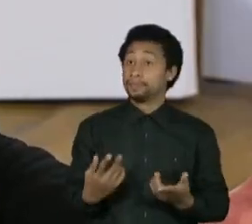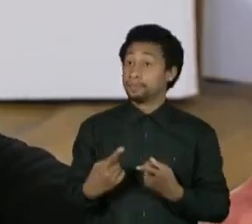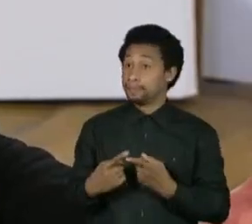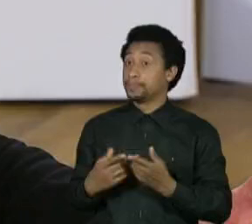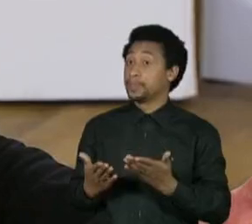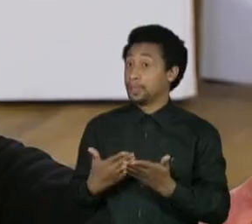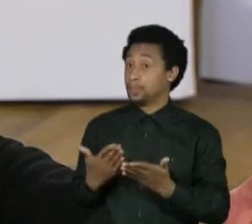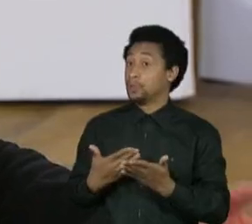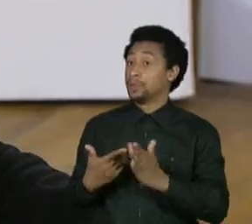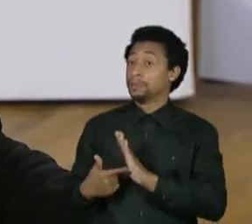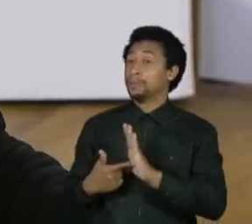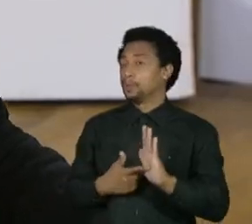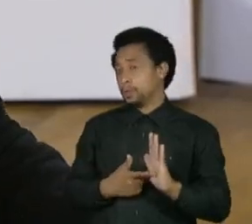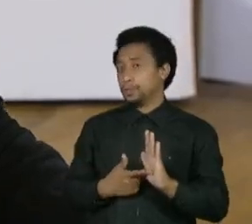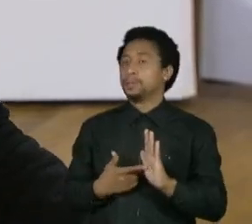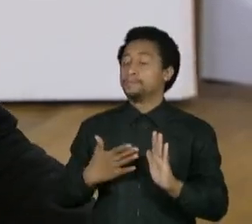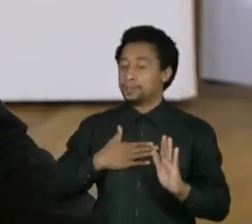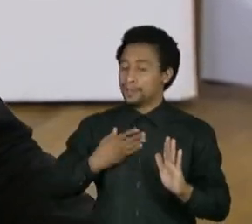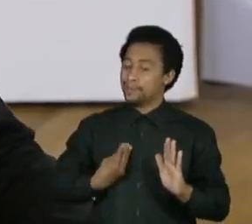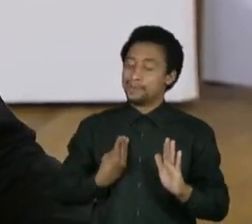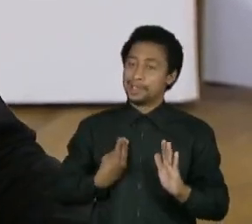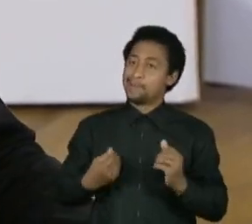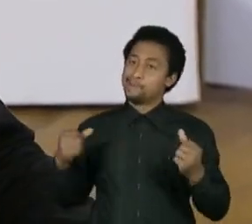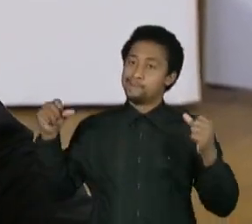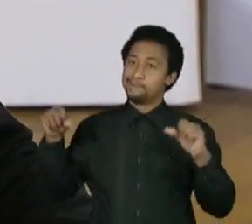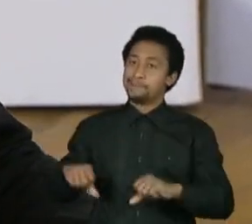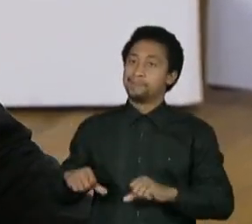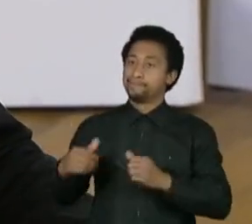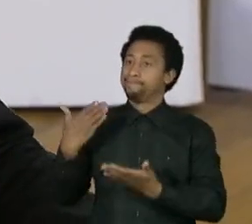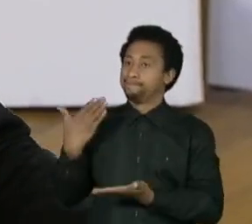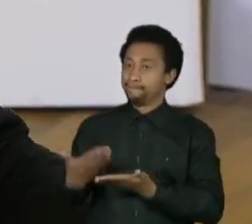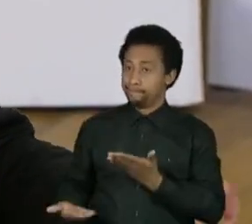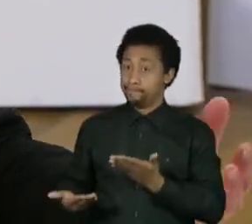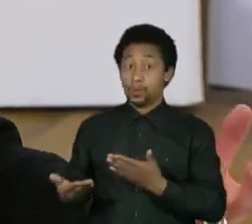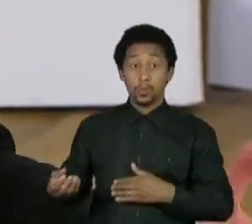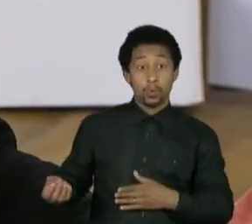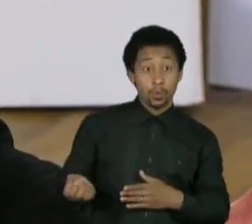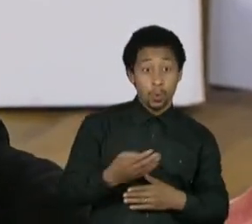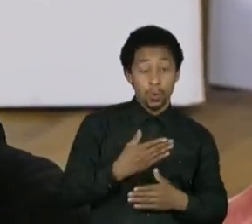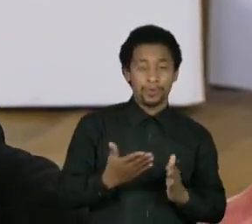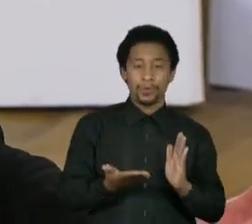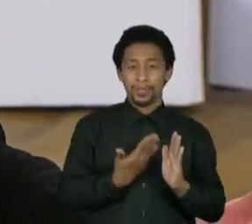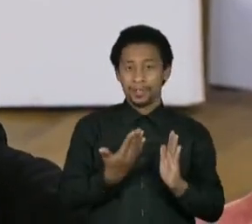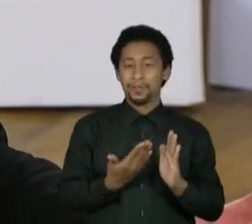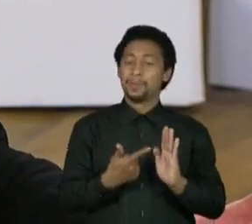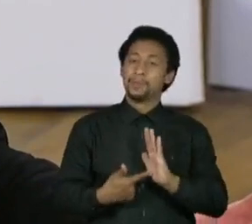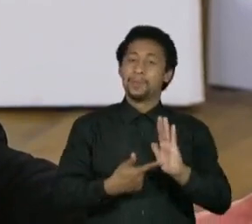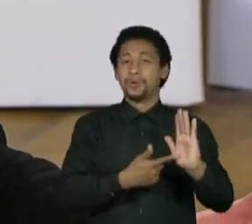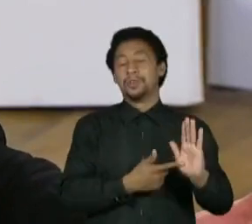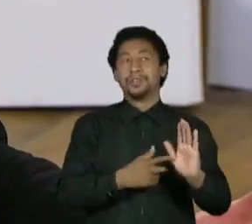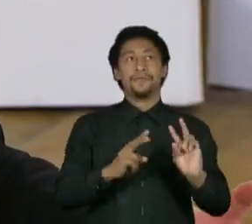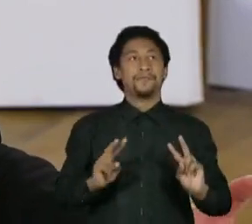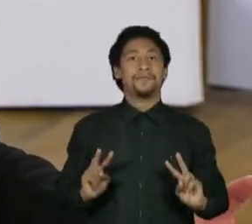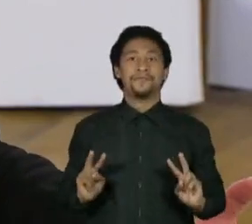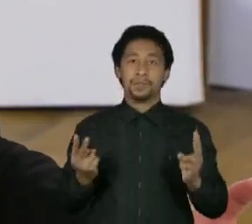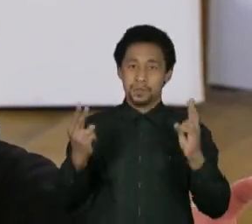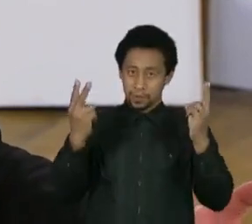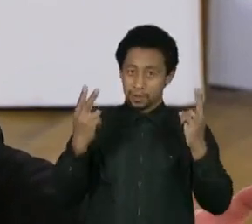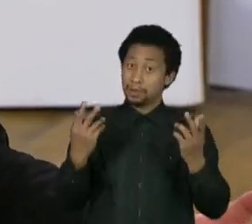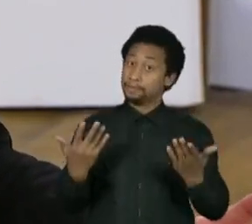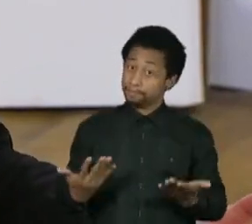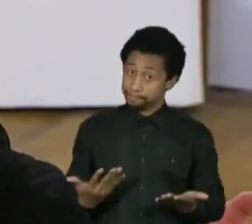seus demônios e o estouro de uma derrota travessia é a história da Vitória então eu encarar minhas derrotas